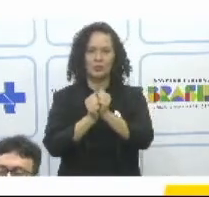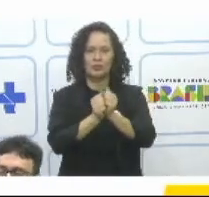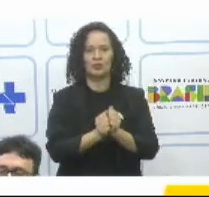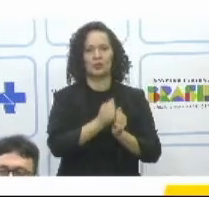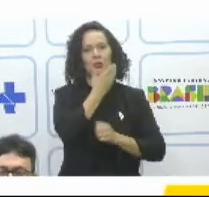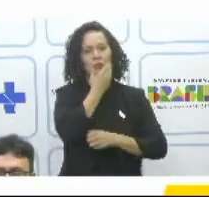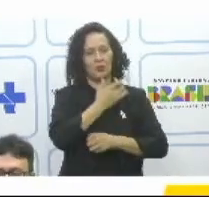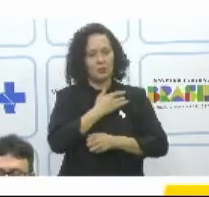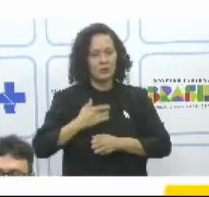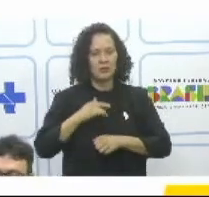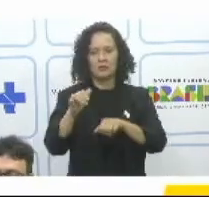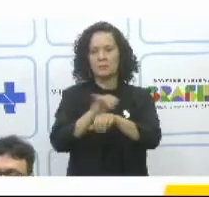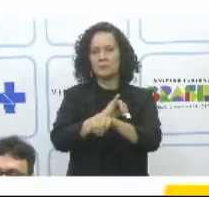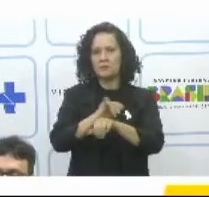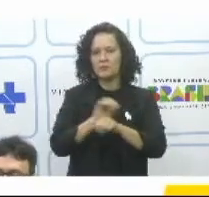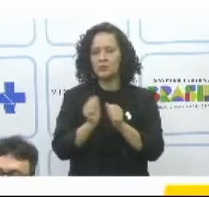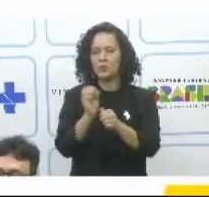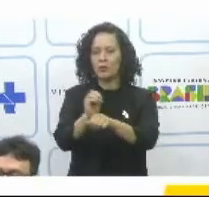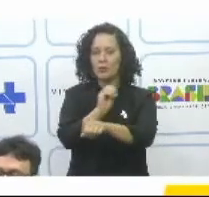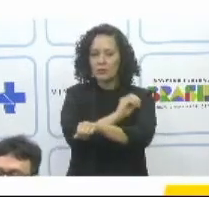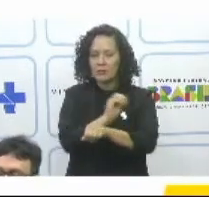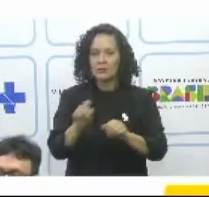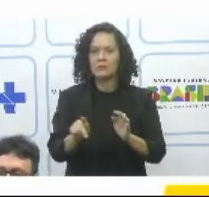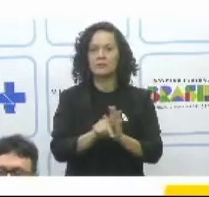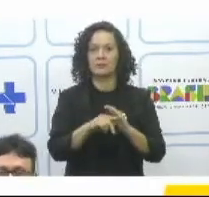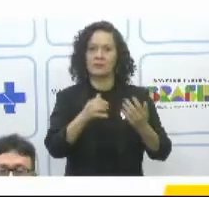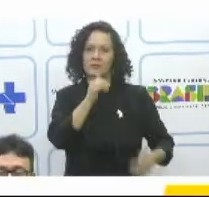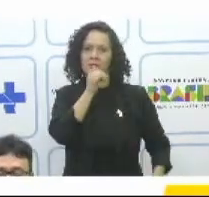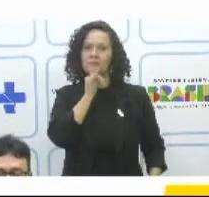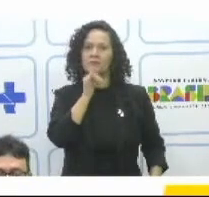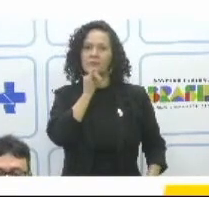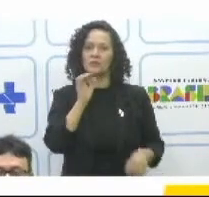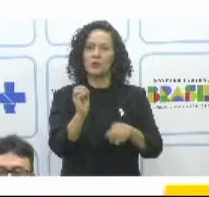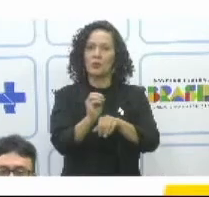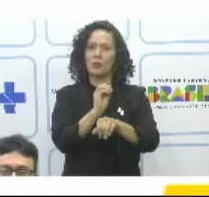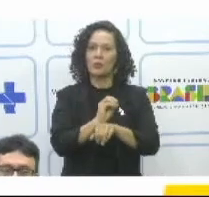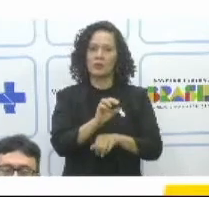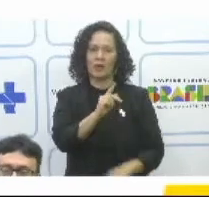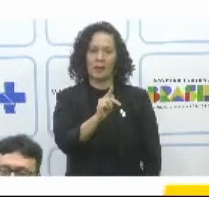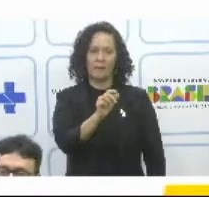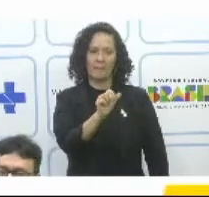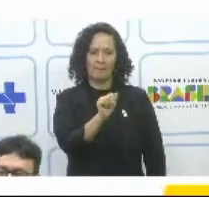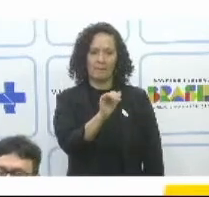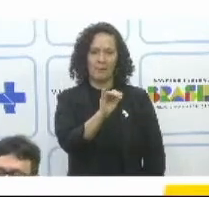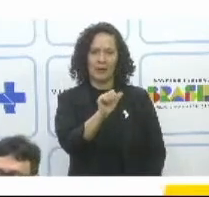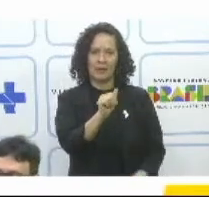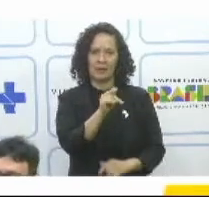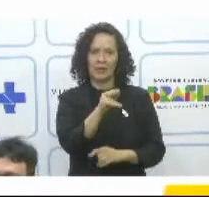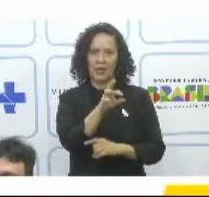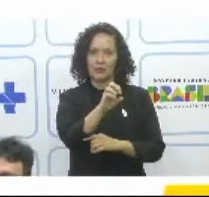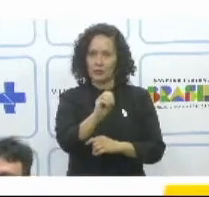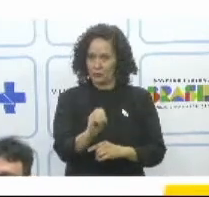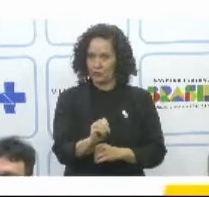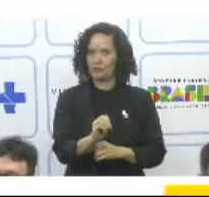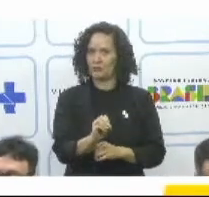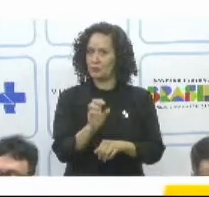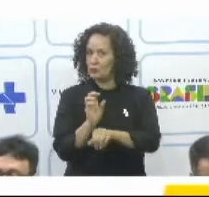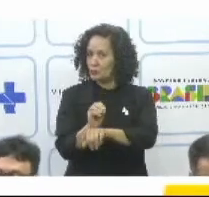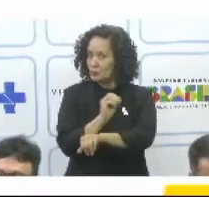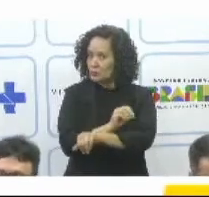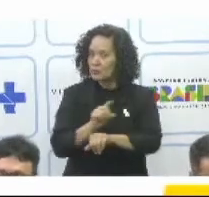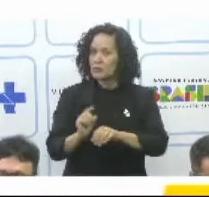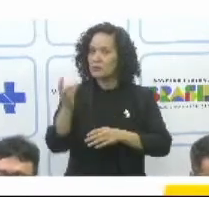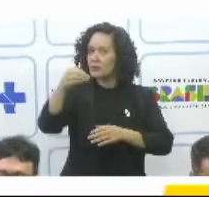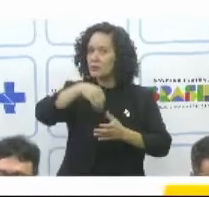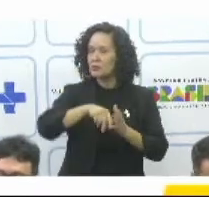né, do cuidado, por exemplo, nos cuidados paliativos, né, nos cuidados, né,